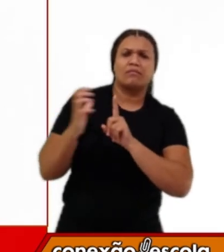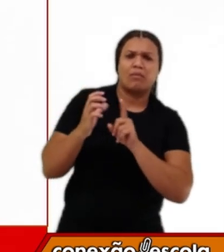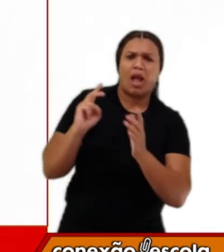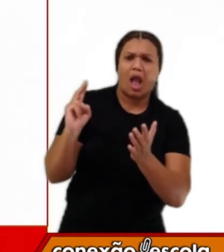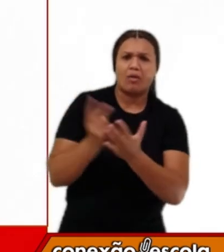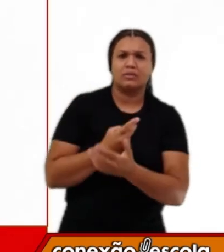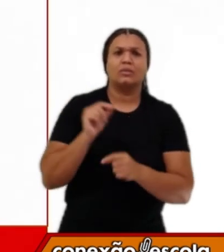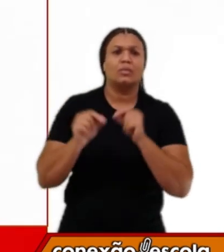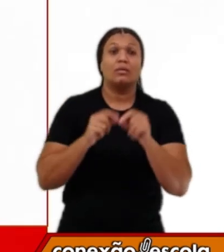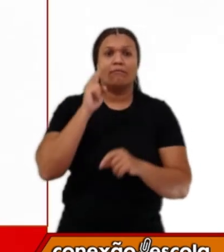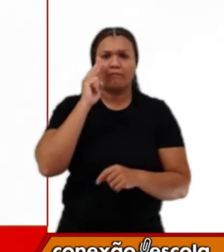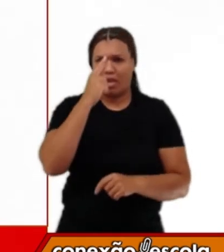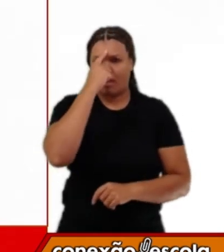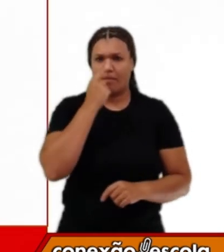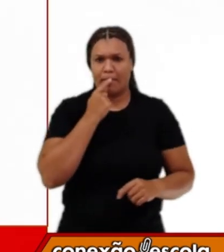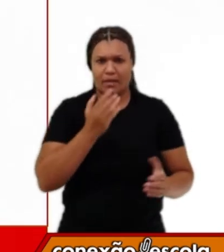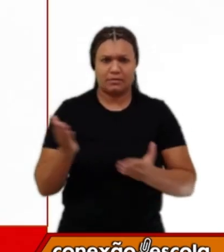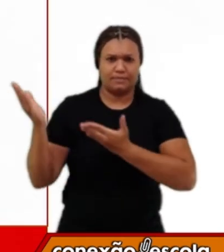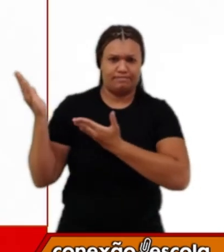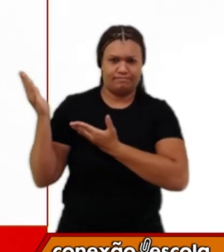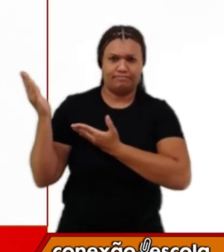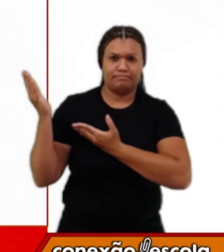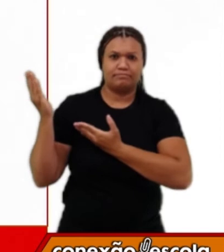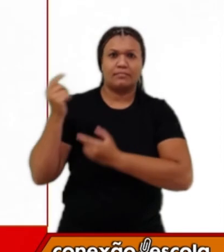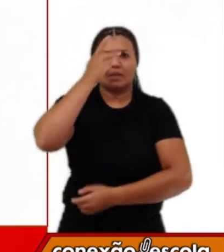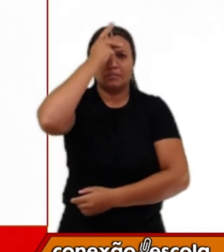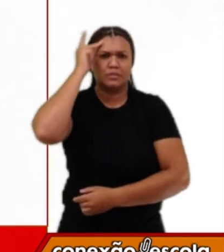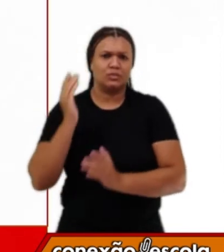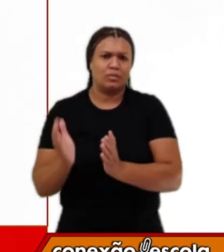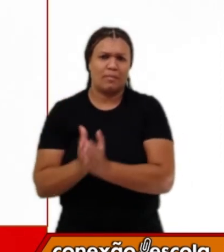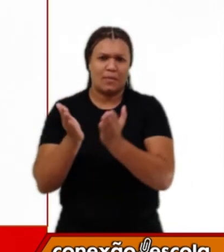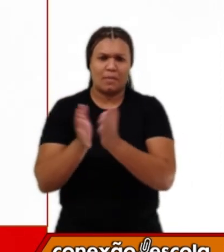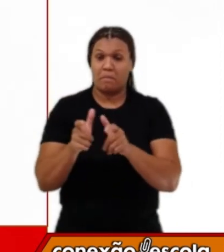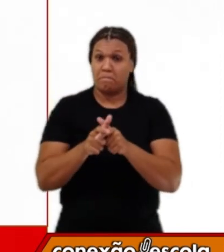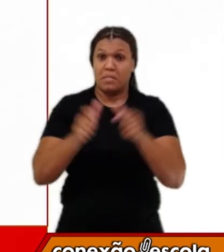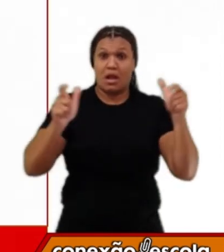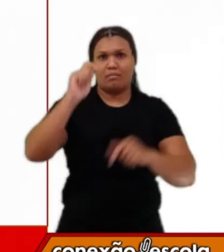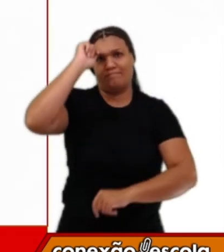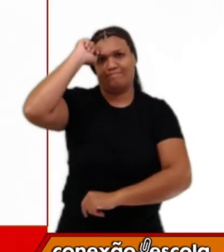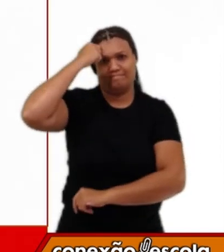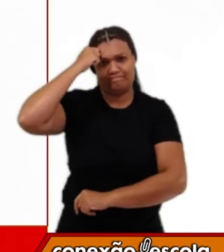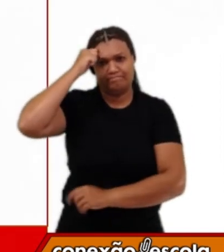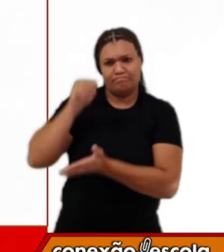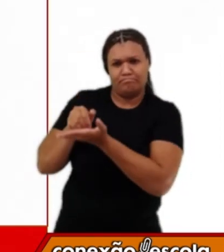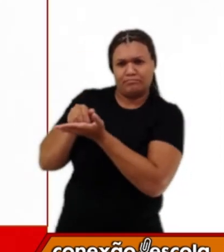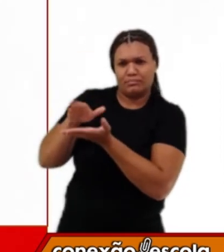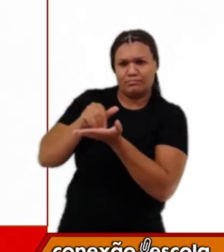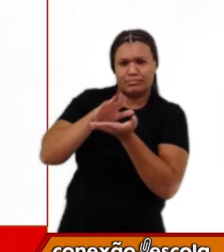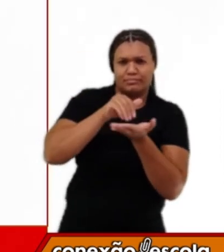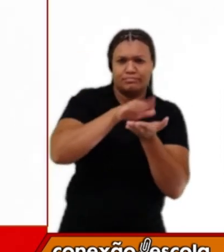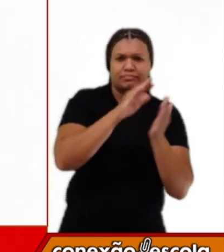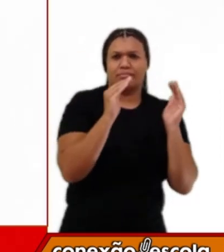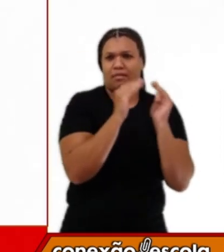verificamos nessa imagem. As pessoas pobres, de grande maioria negra, elas são expulsas de suas casas